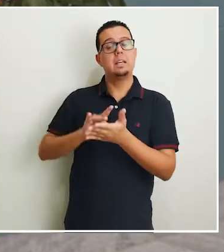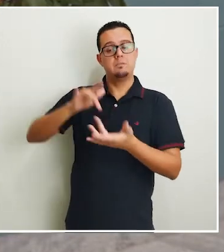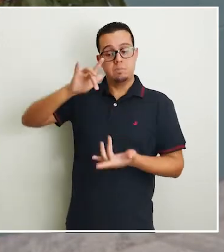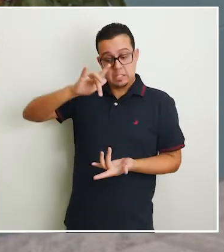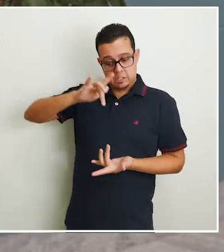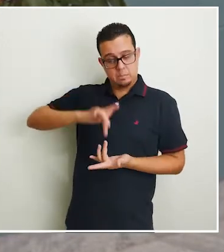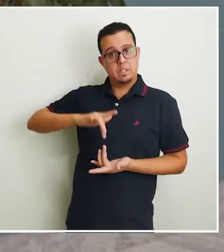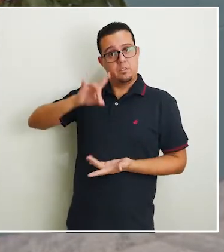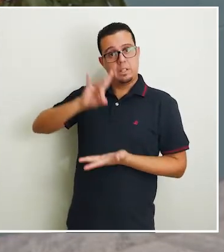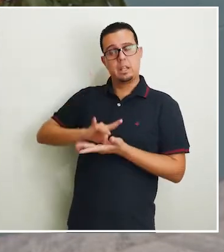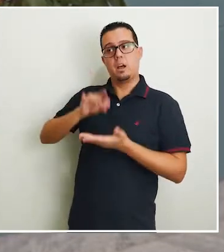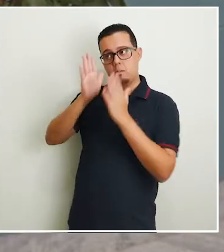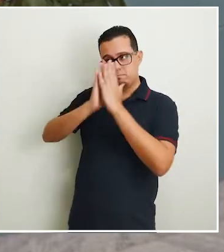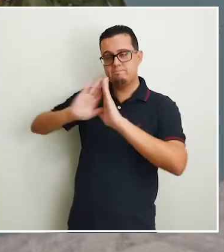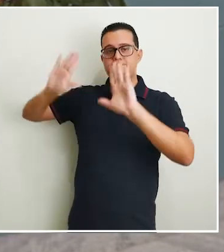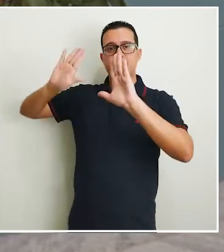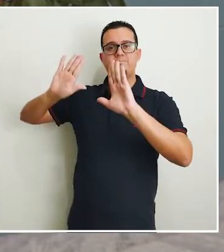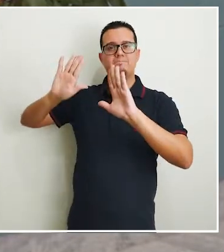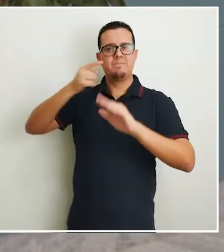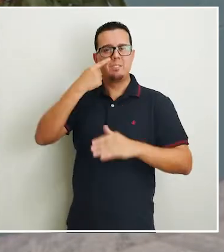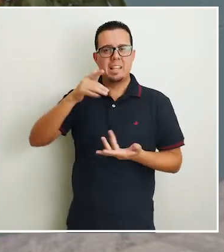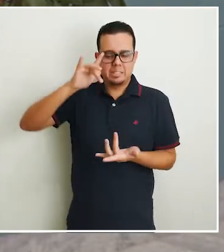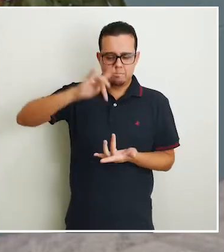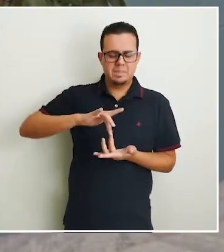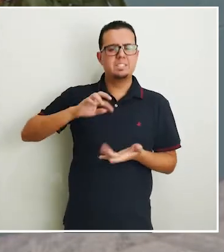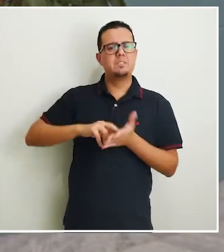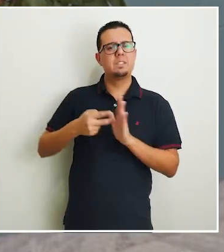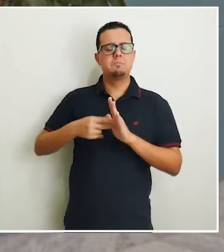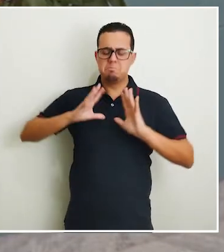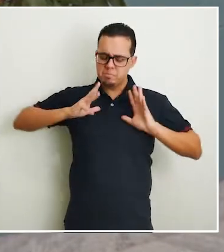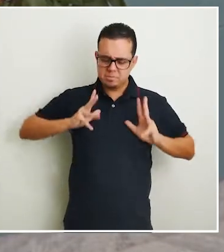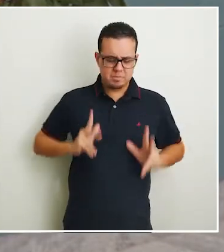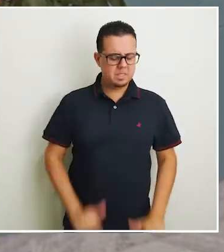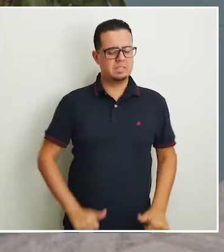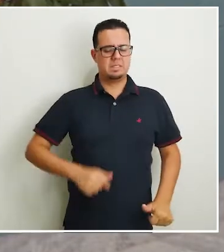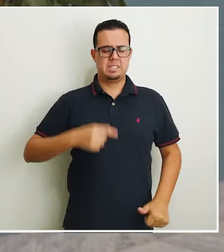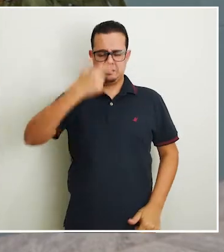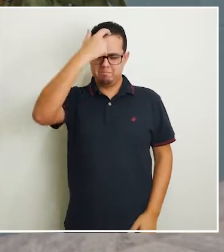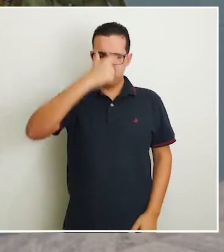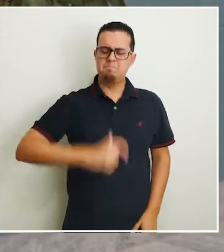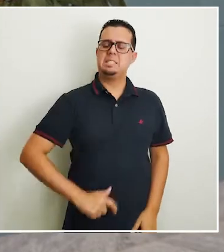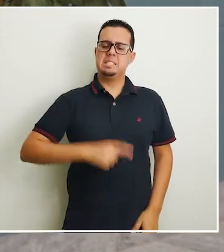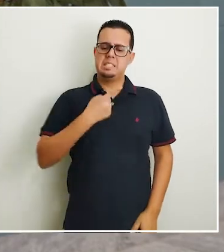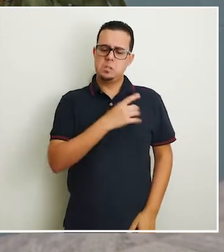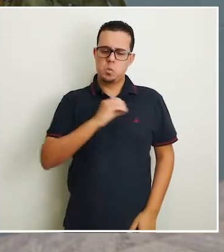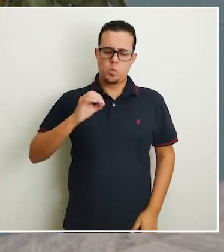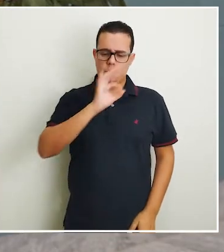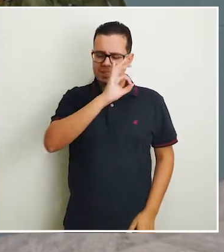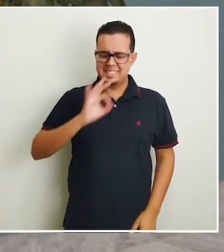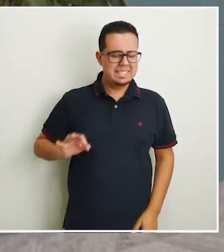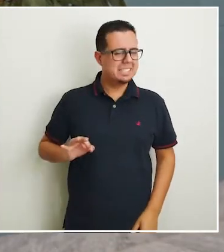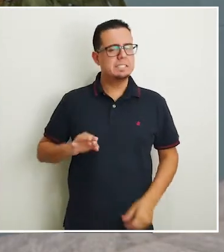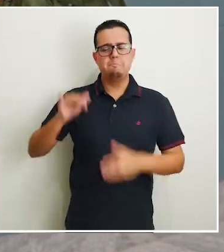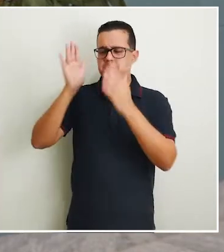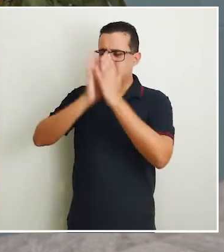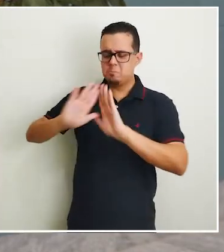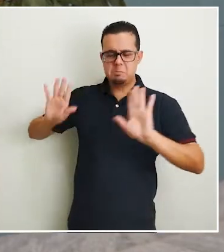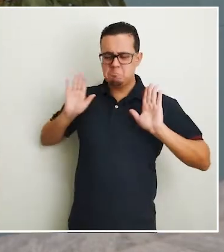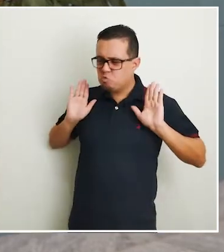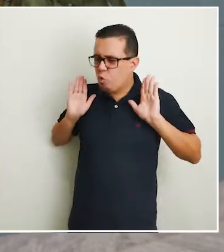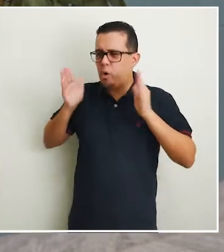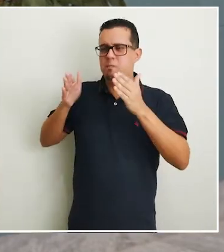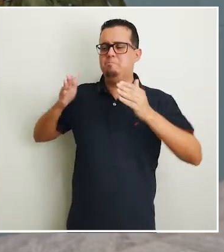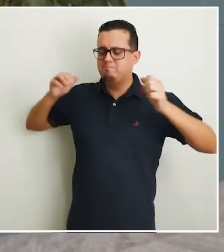espírito e em verdade. Em espírito, com todo o ser, toda a essência, a integridade da pessoa